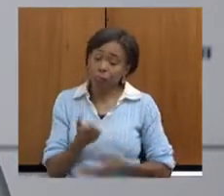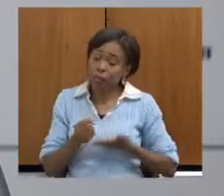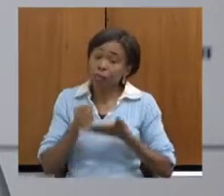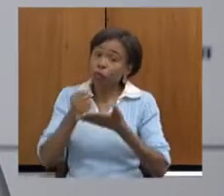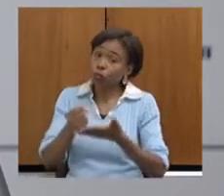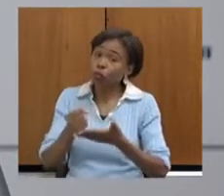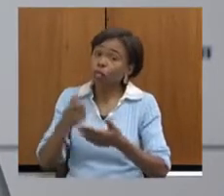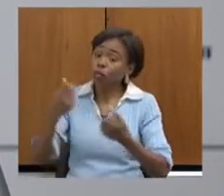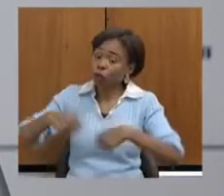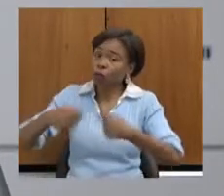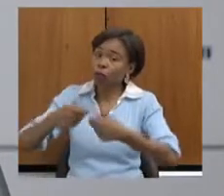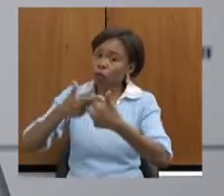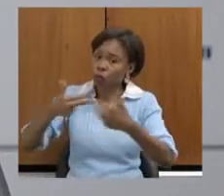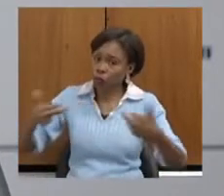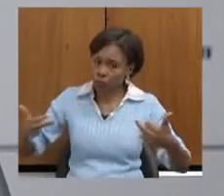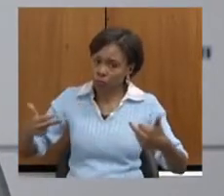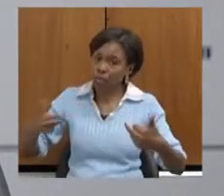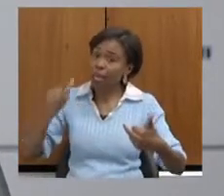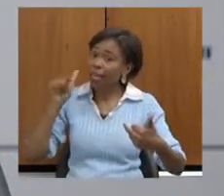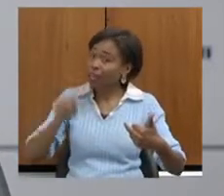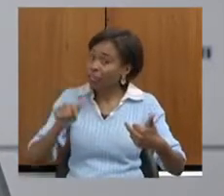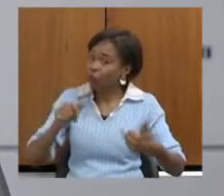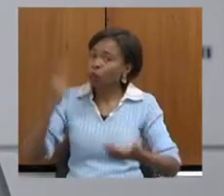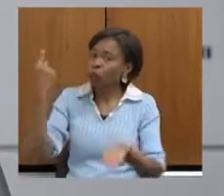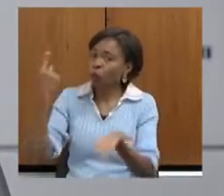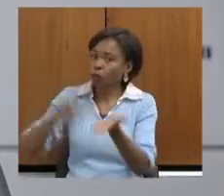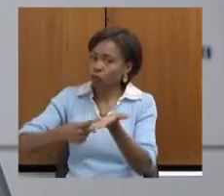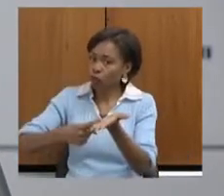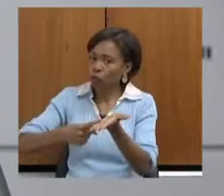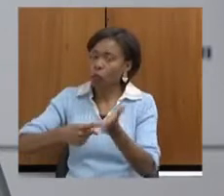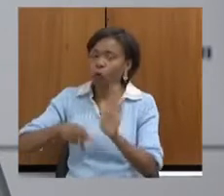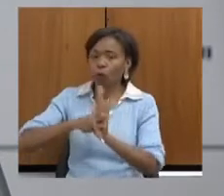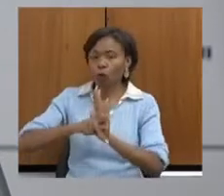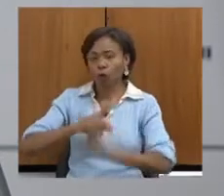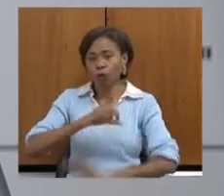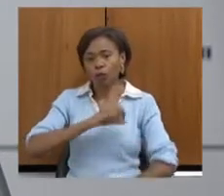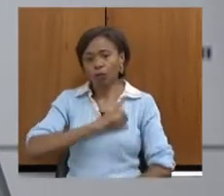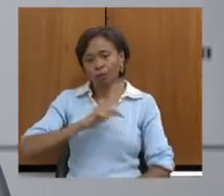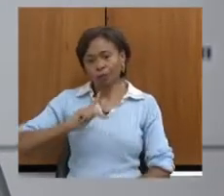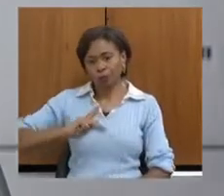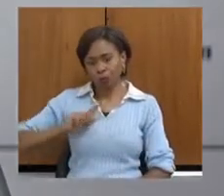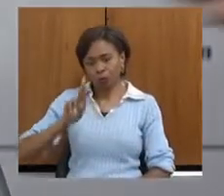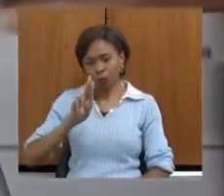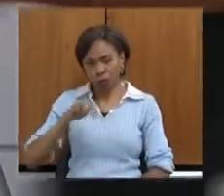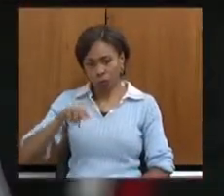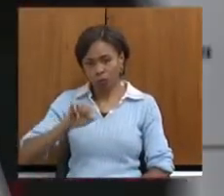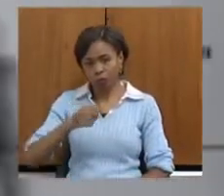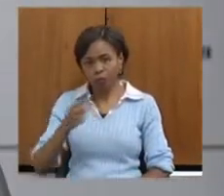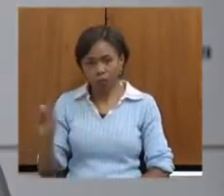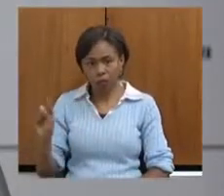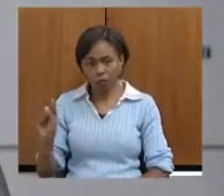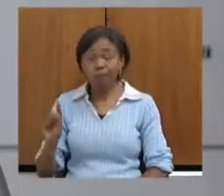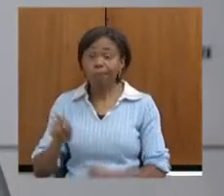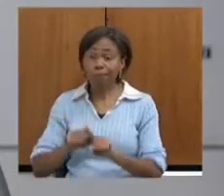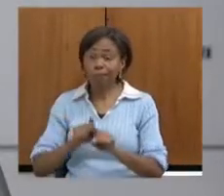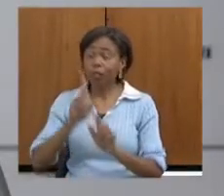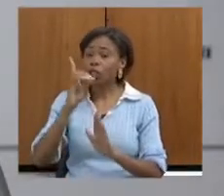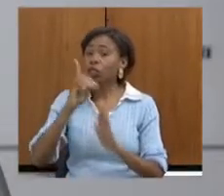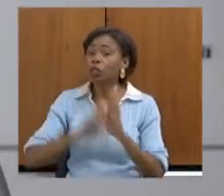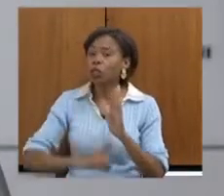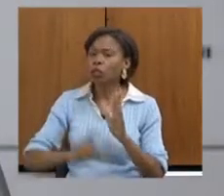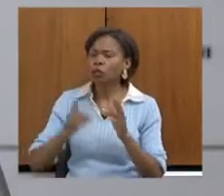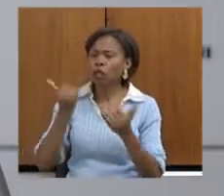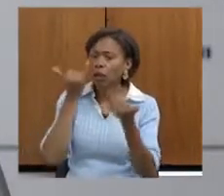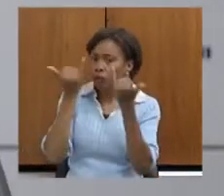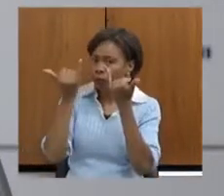demandas comunitárias e é aqui que se Funda o compromisso Defensoria Pública da União quanto ao direito à informação também é preciso deixar